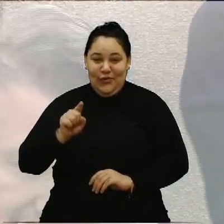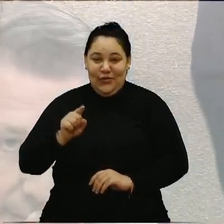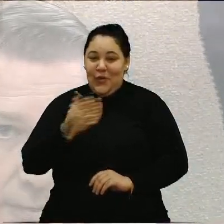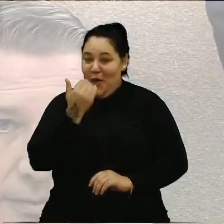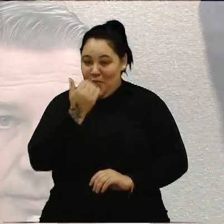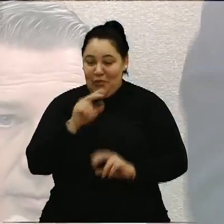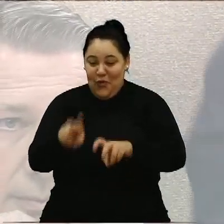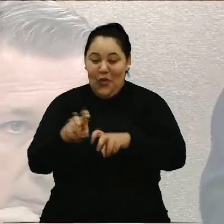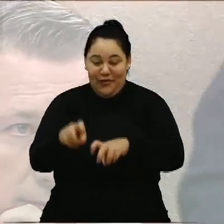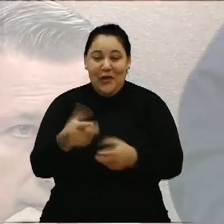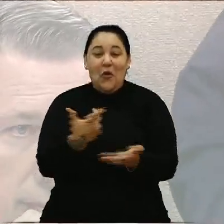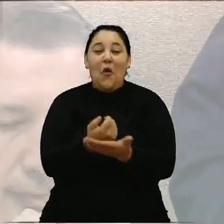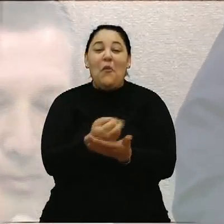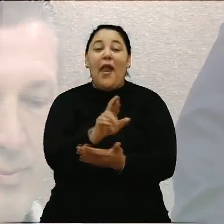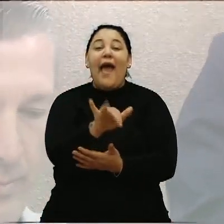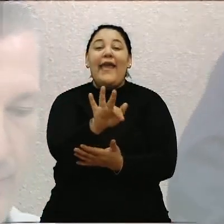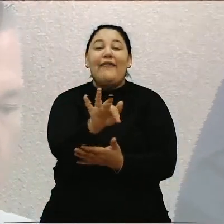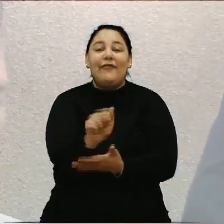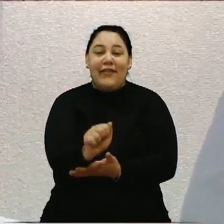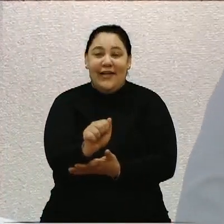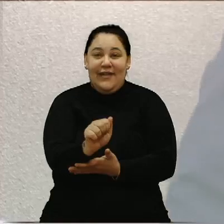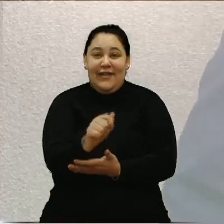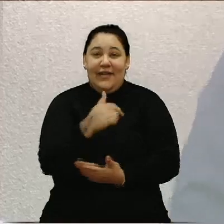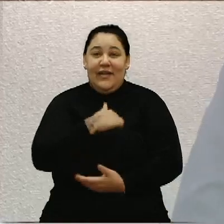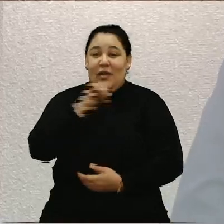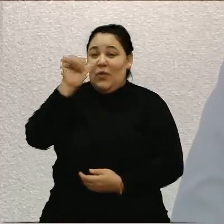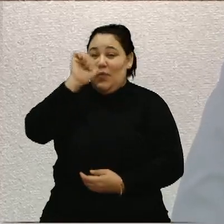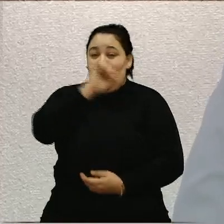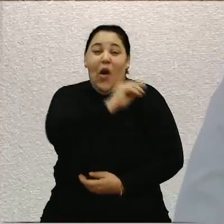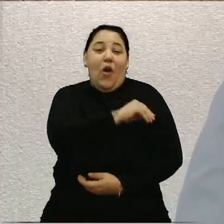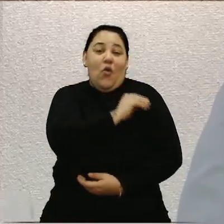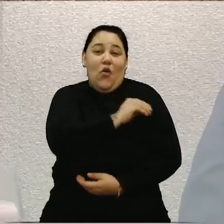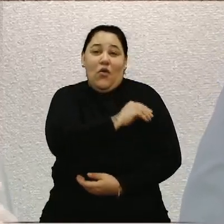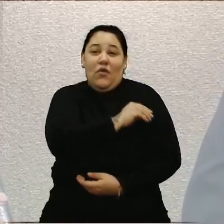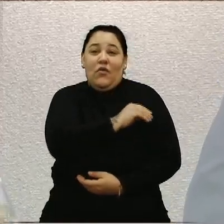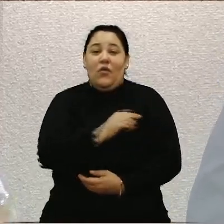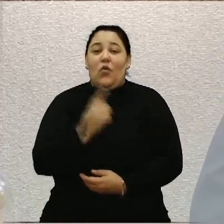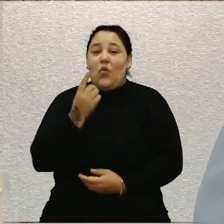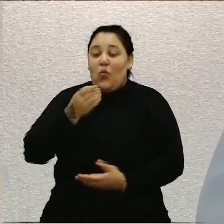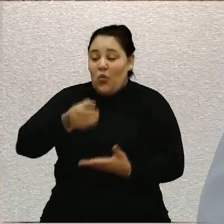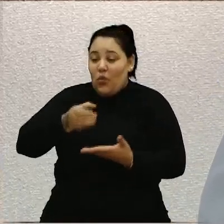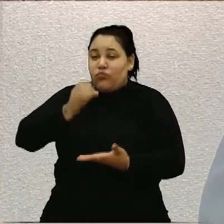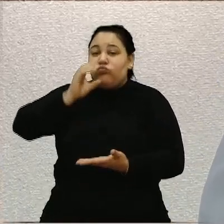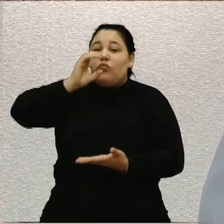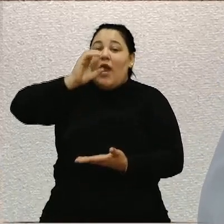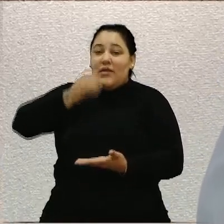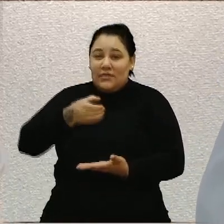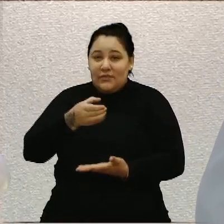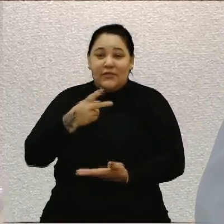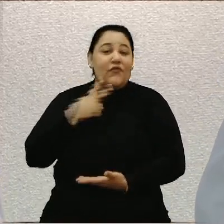né, e aposto. Eu bebo álcool, um cálice de vinho por semana.